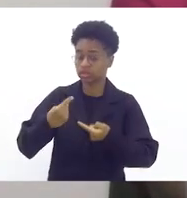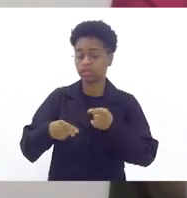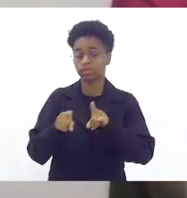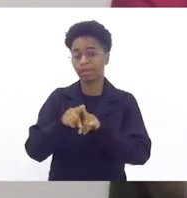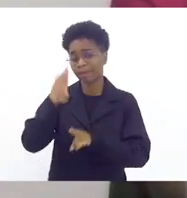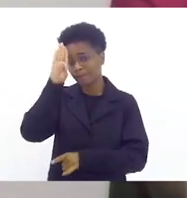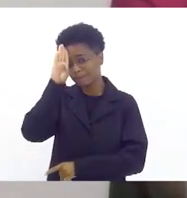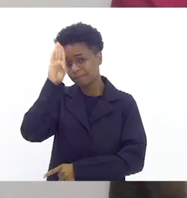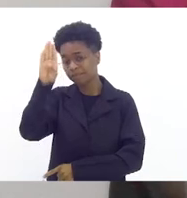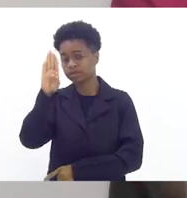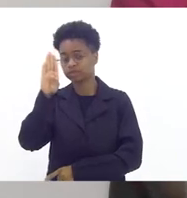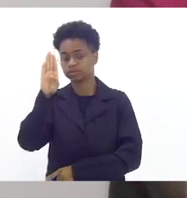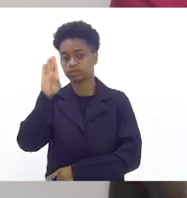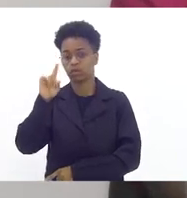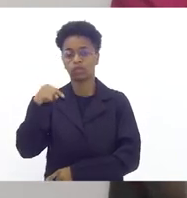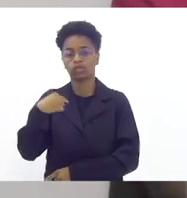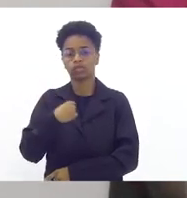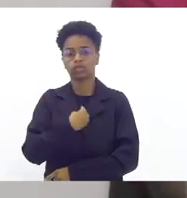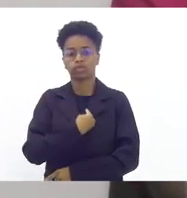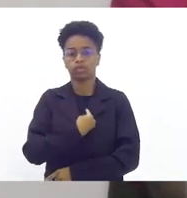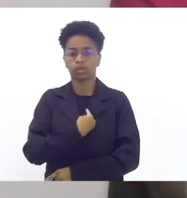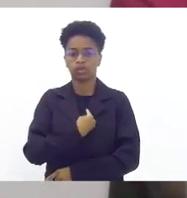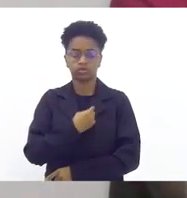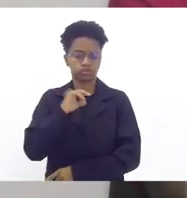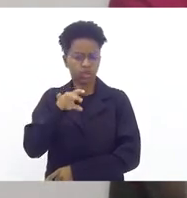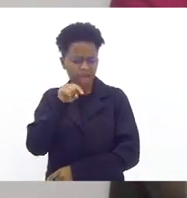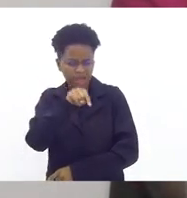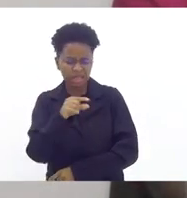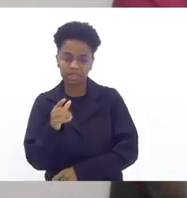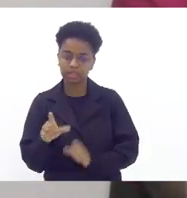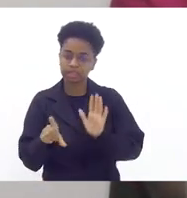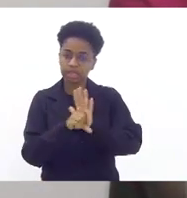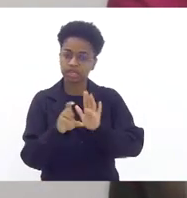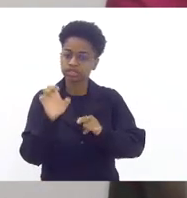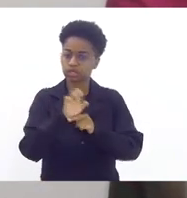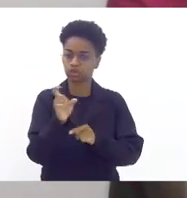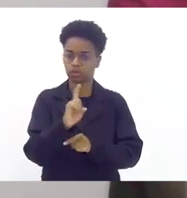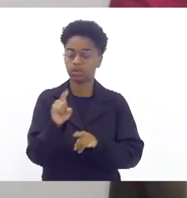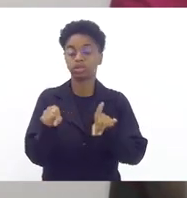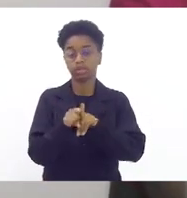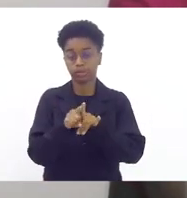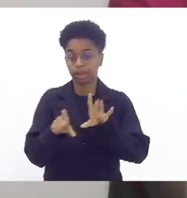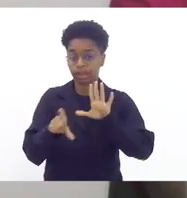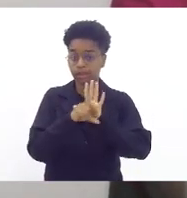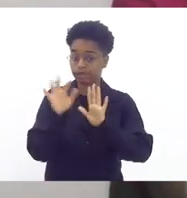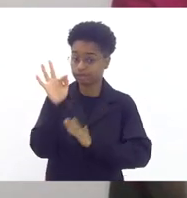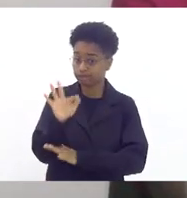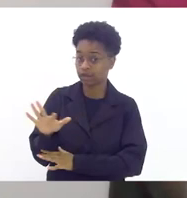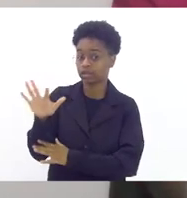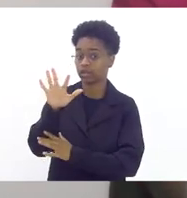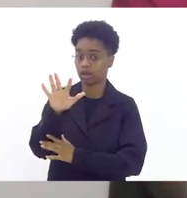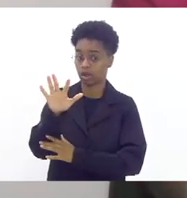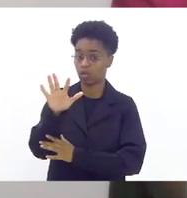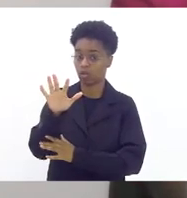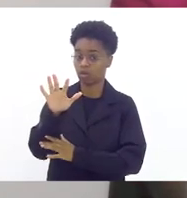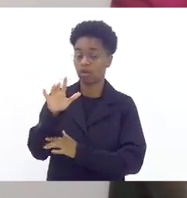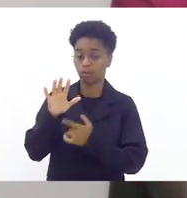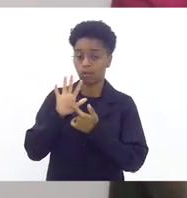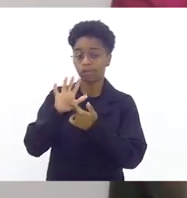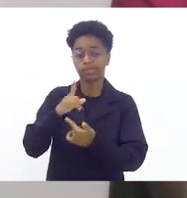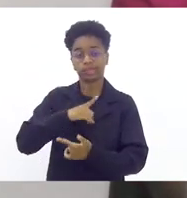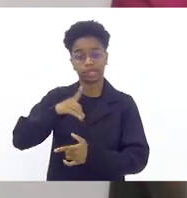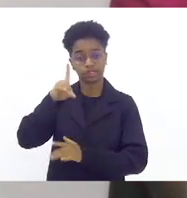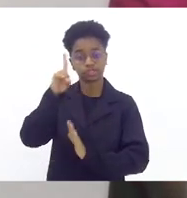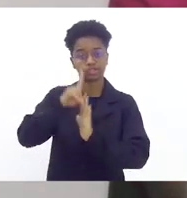que a gente também insira não só essa lei estadual, mas a lei federal que garante o direito à